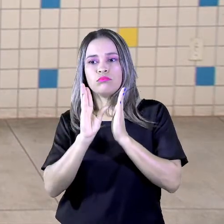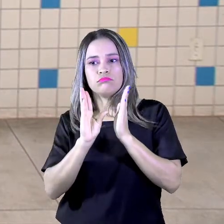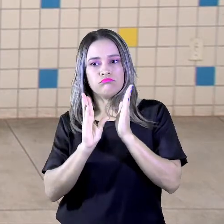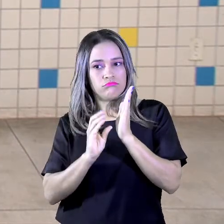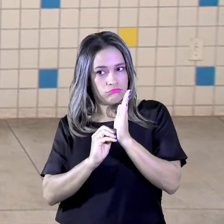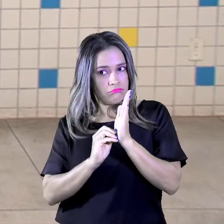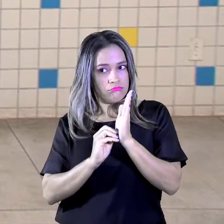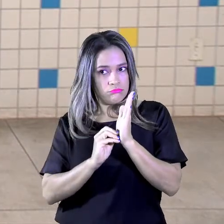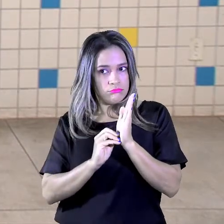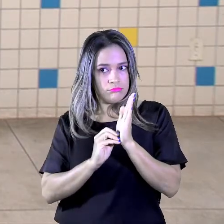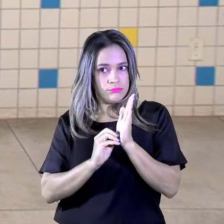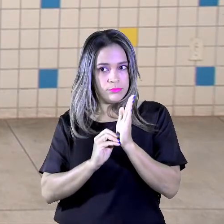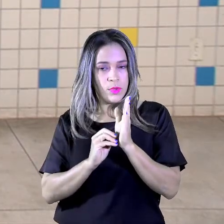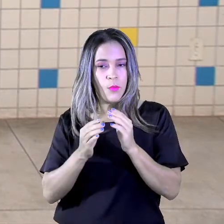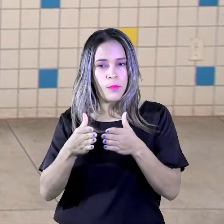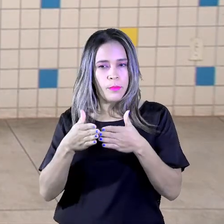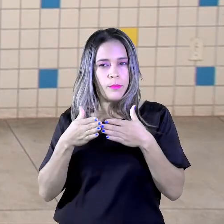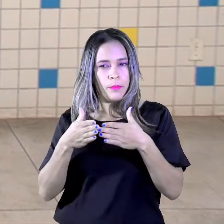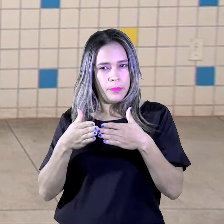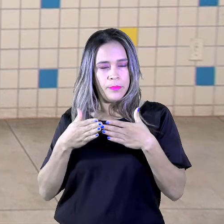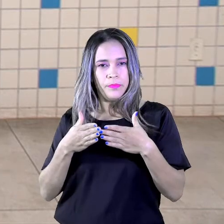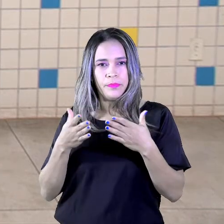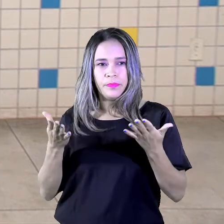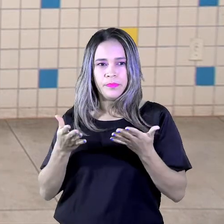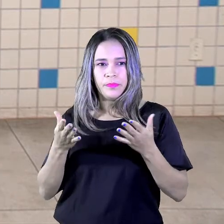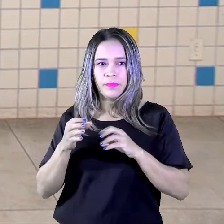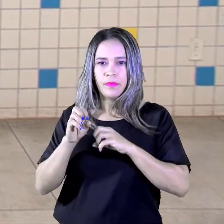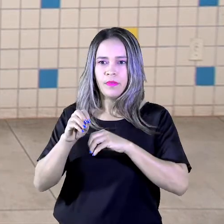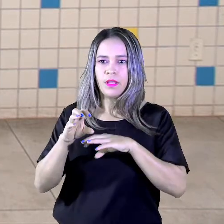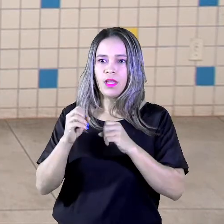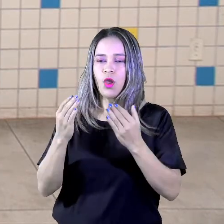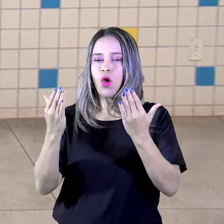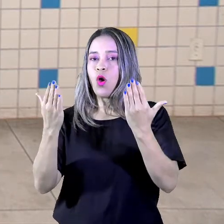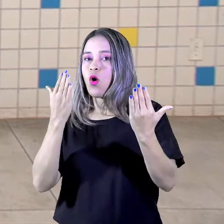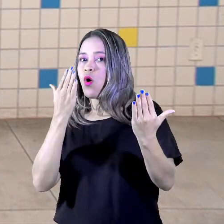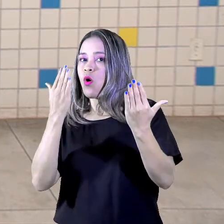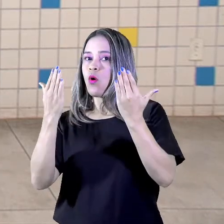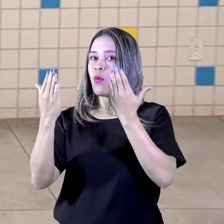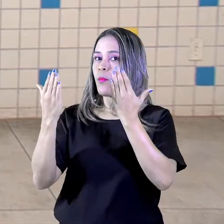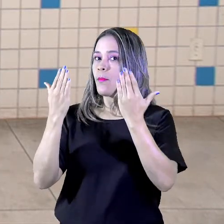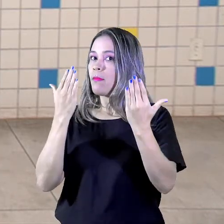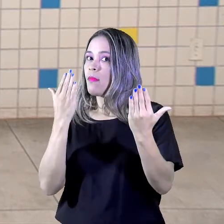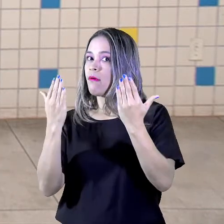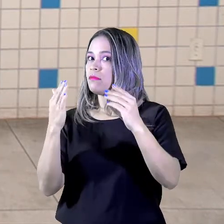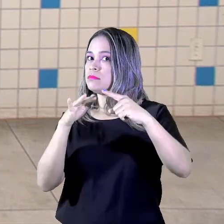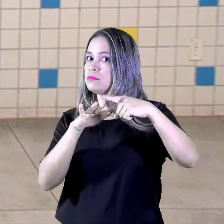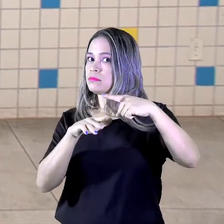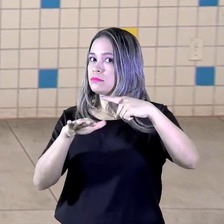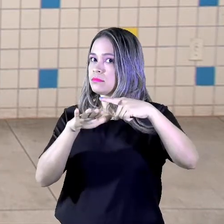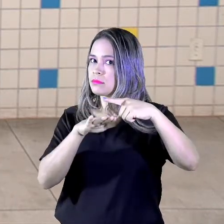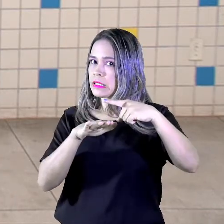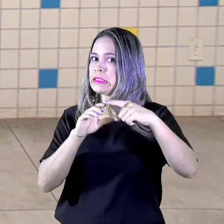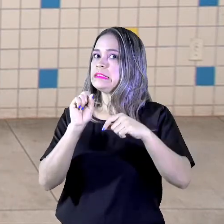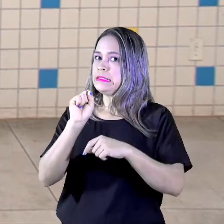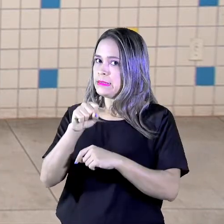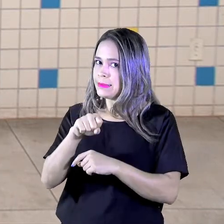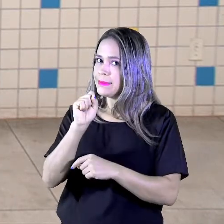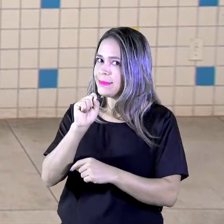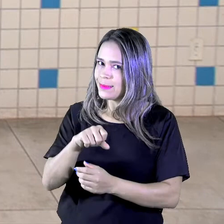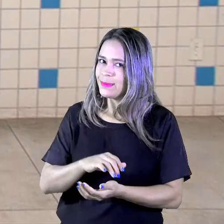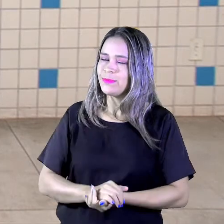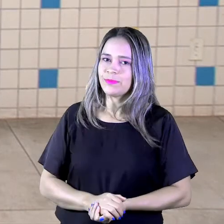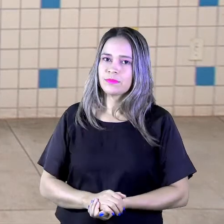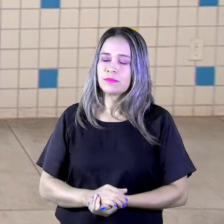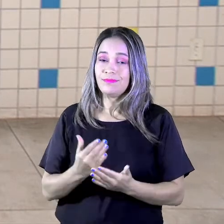favor. Nós vamos trabalhar agora com comparação de fração, isso mesmo. Nós